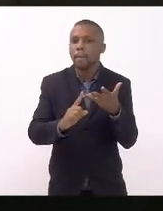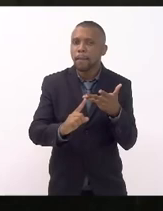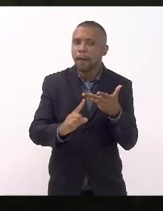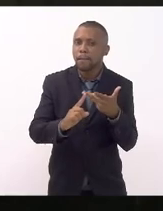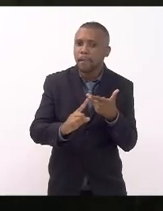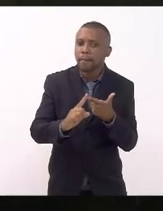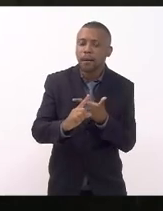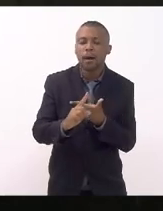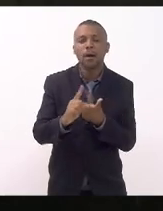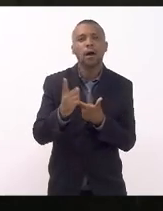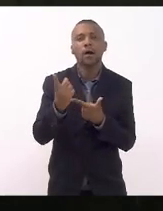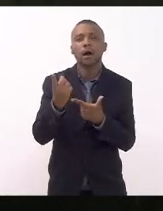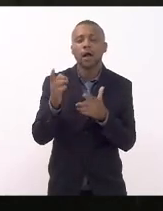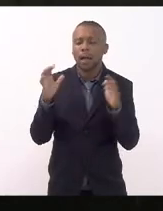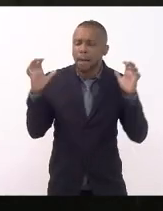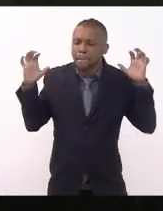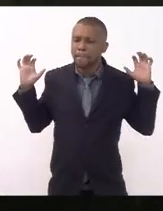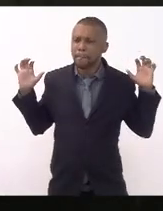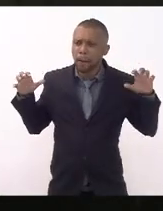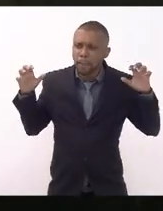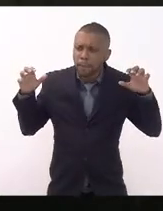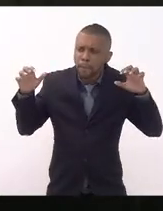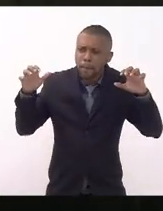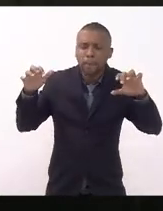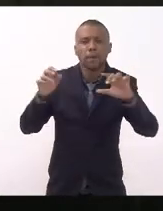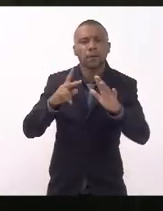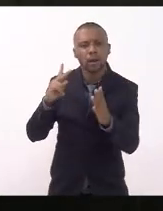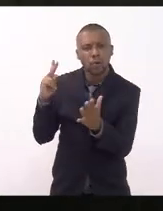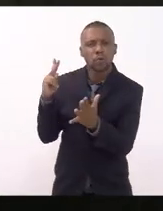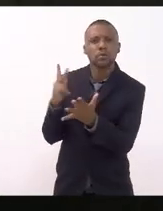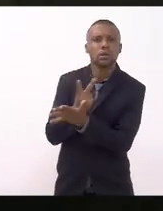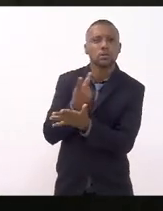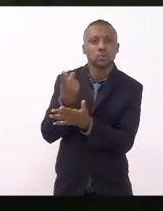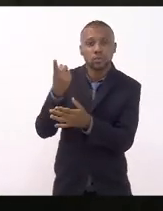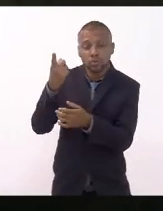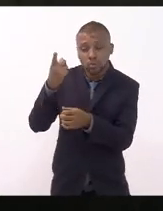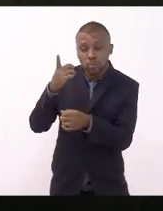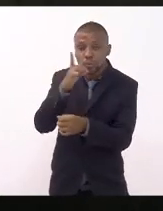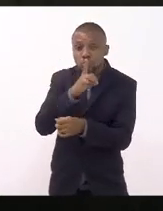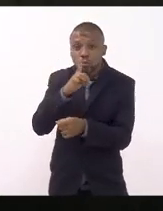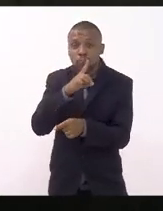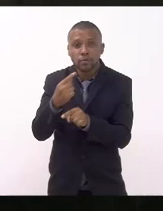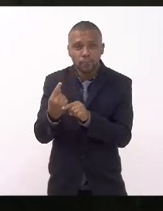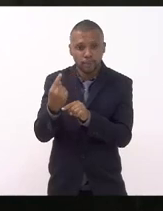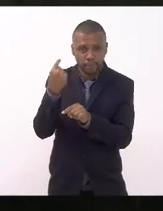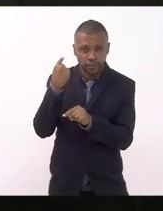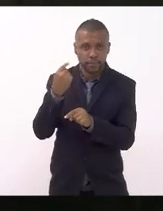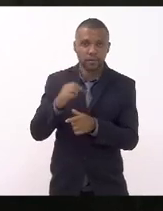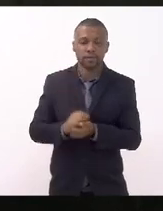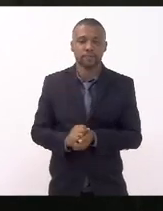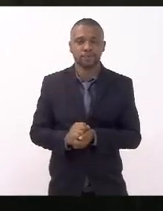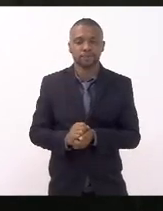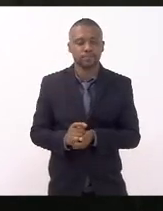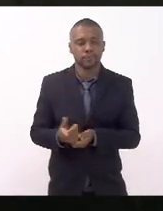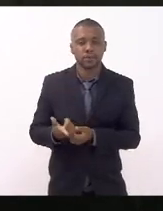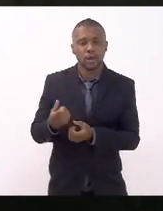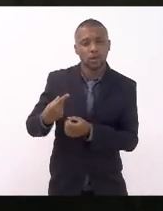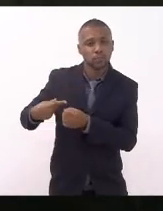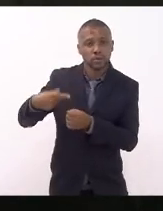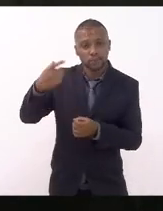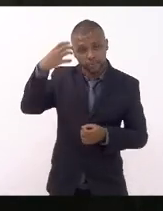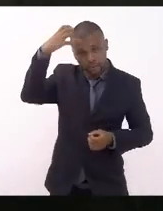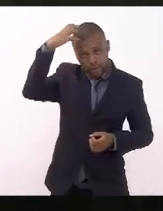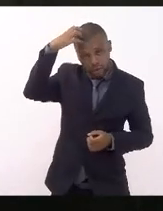relação às últimas chuvas que aconteceram neste domingo passado. Em Angra dos Reis,